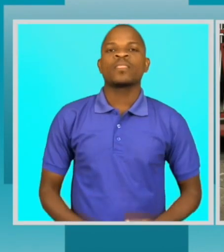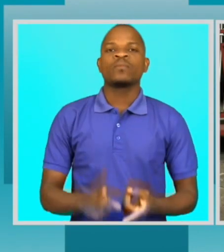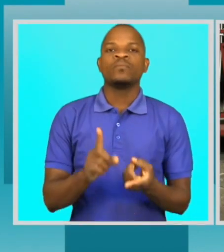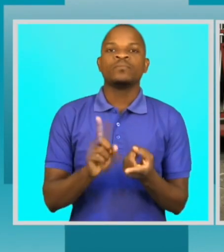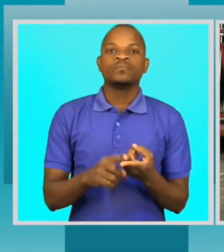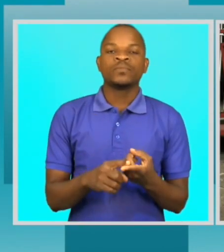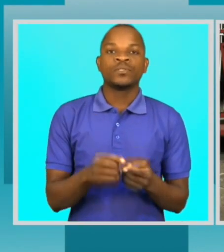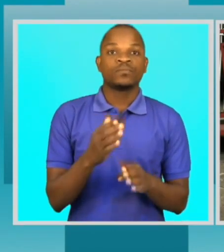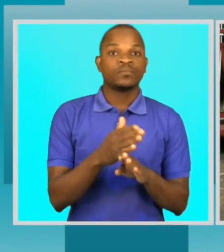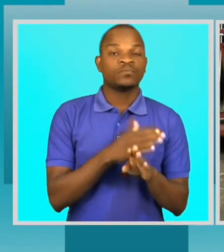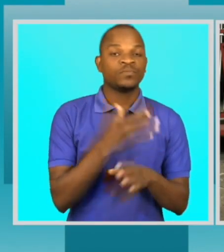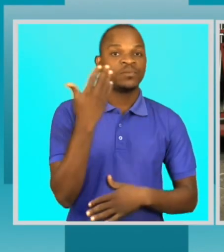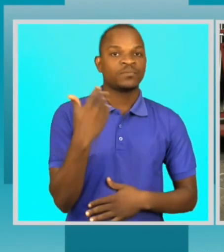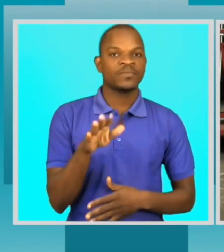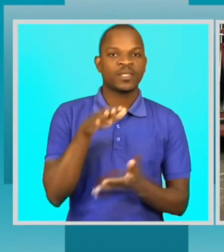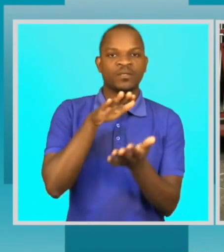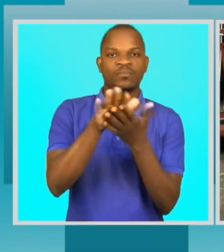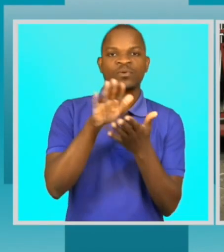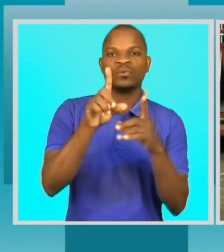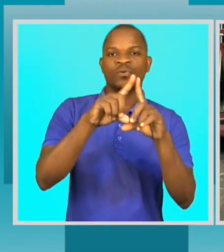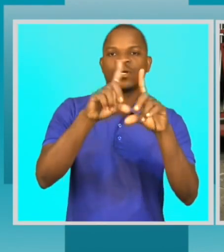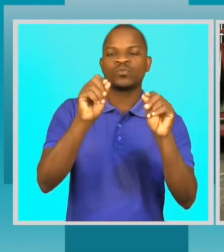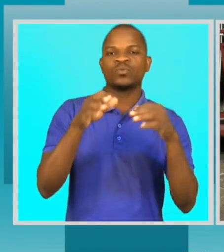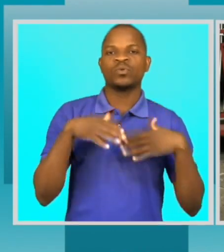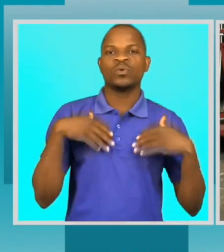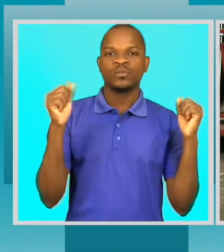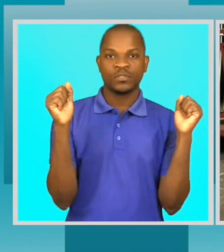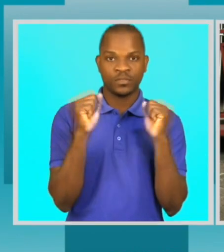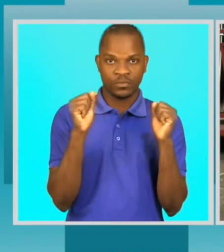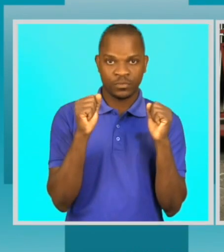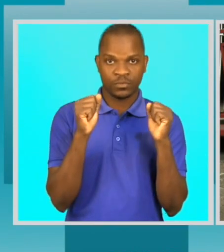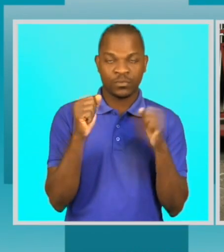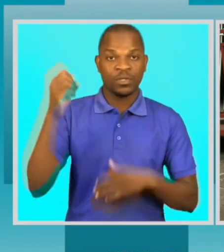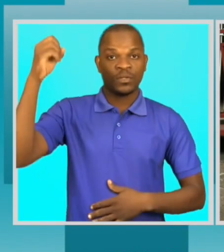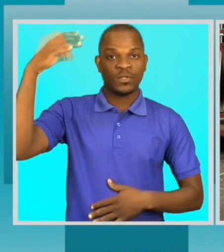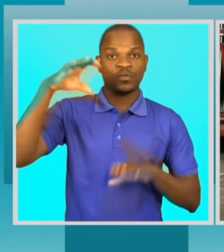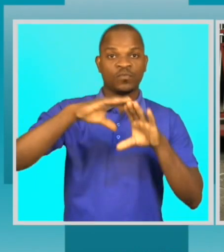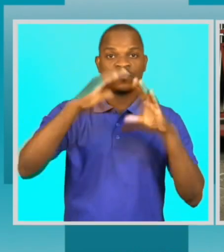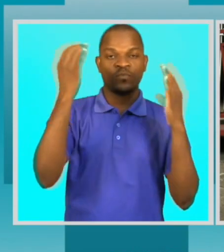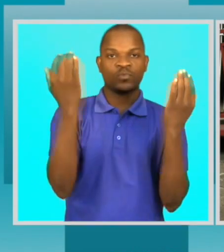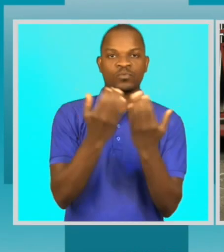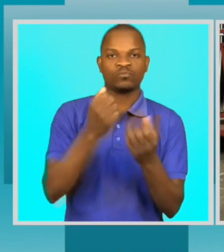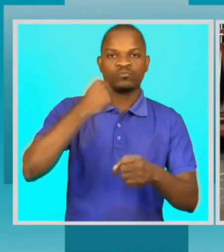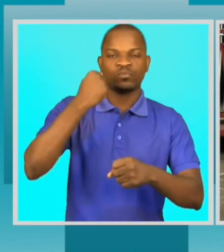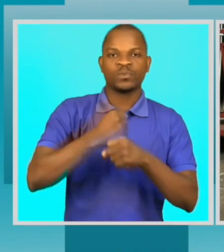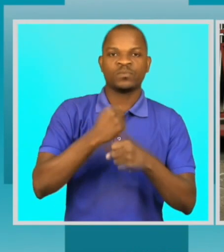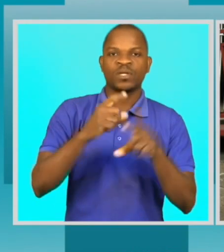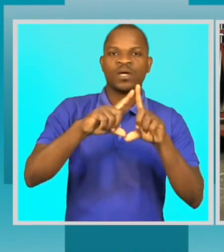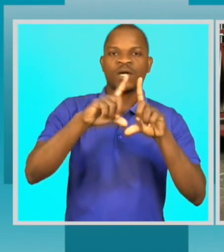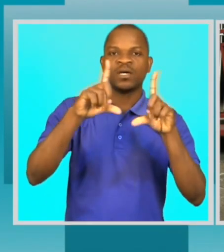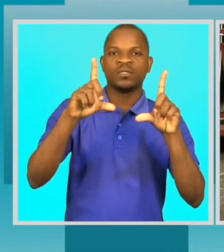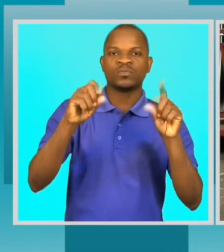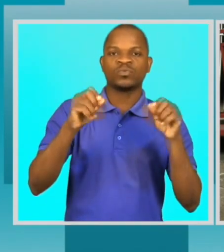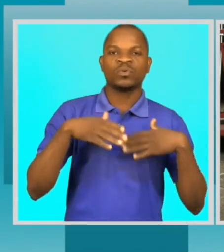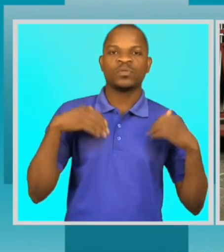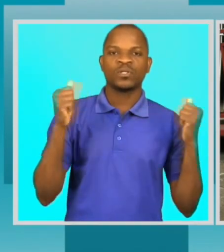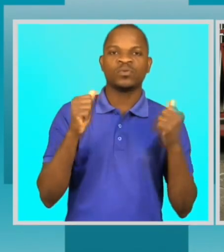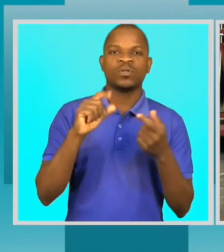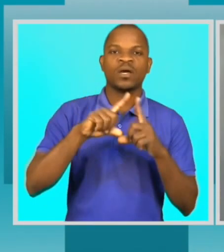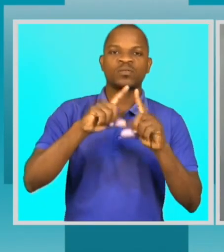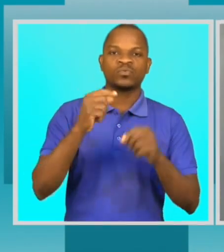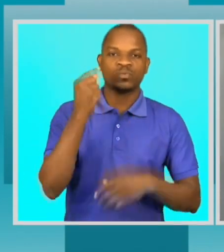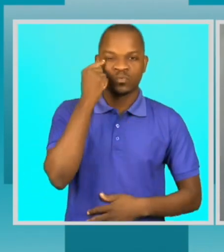Aqui falou também a questão da saúde, se a Life of the Old trabalha na saúde ocular. Podia explicar um